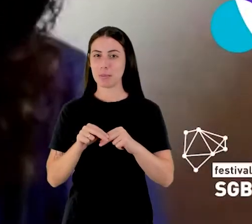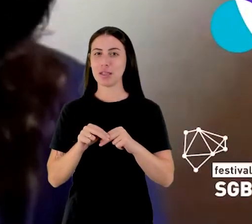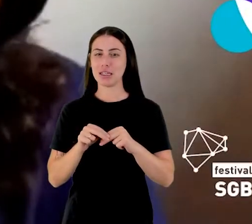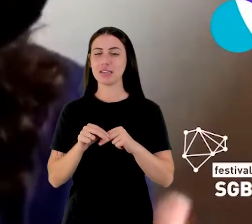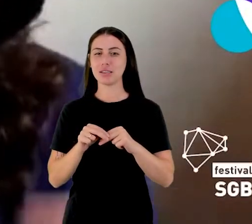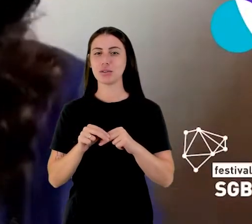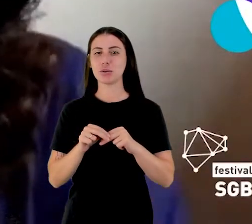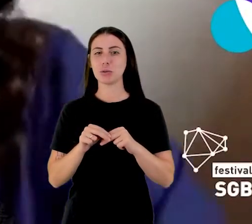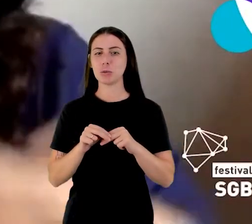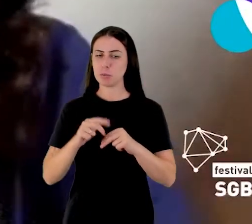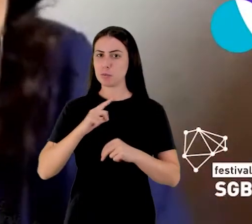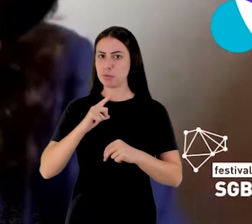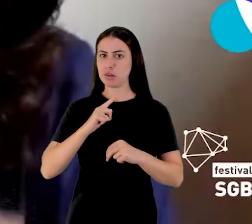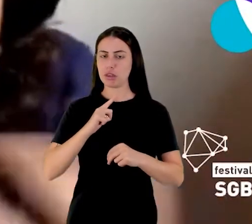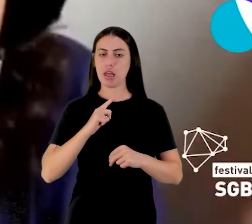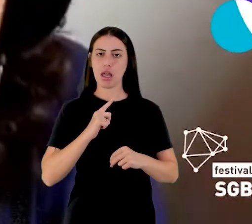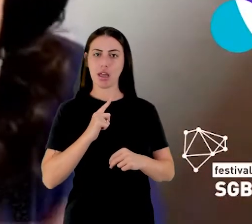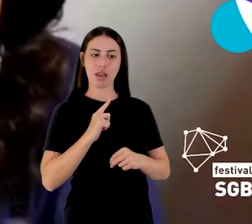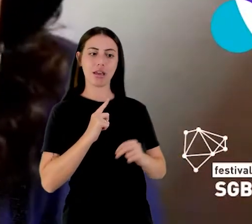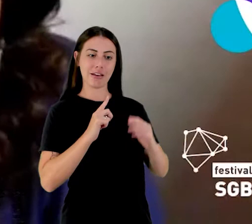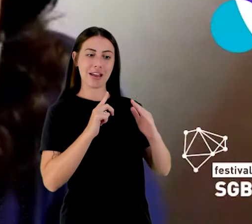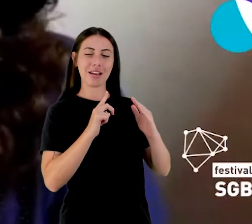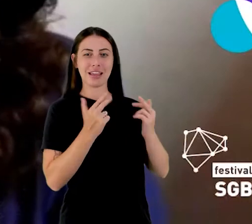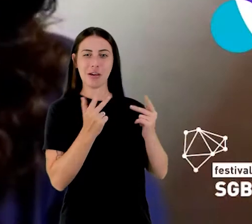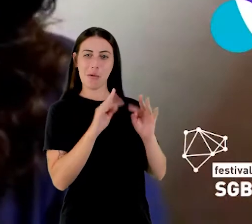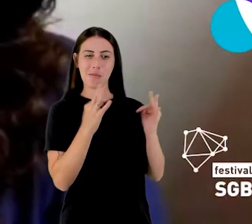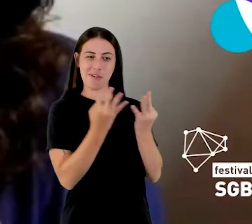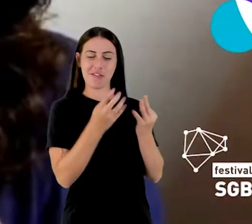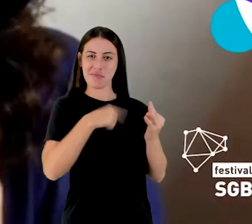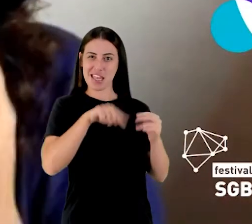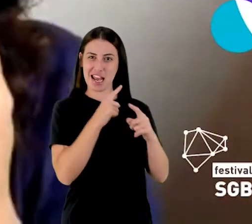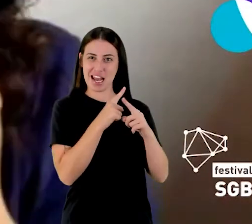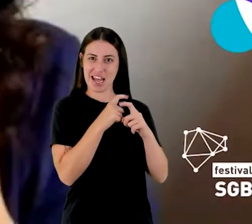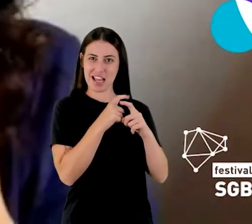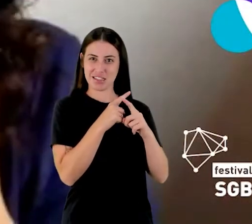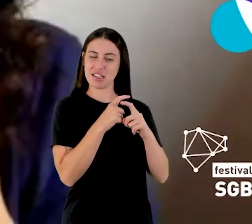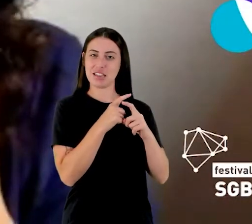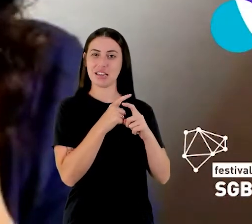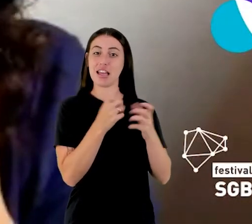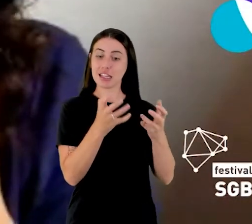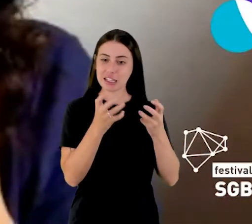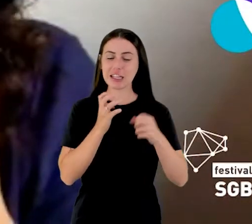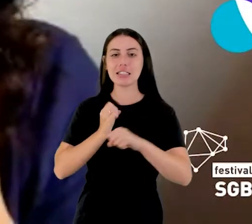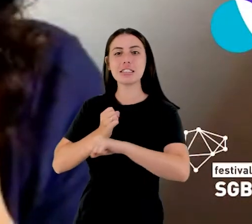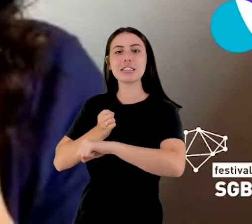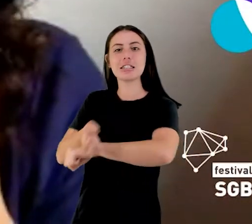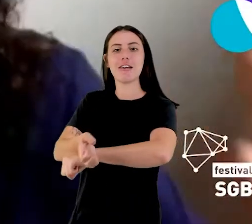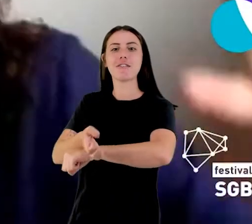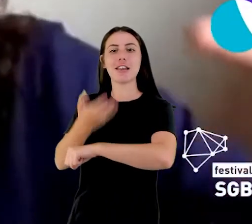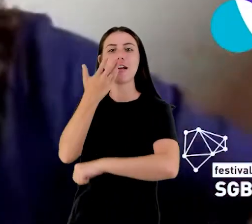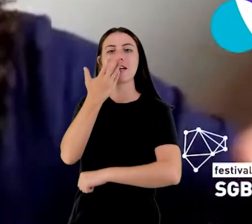menor cuidado, né? Foram libertados sem menor cuidado, e ali a gente inicialmente a camada